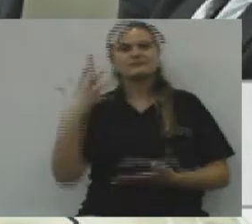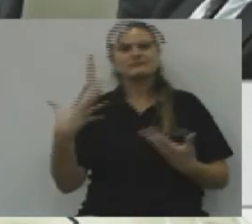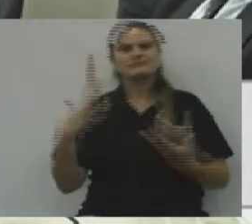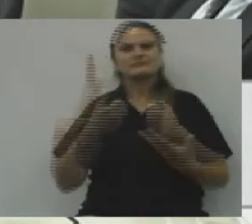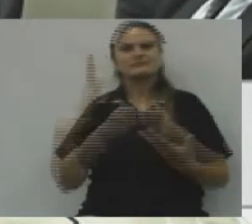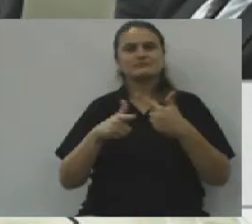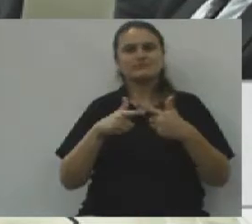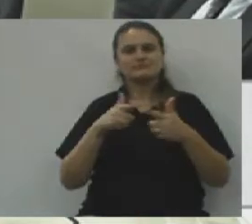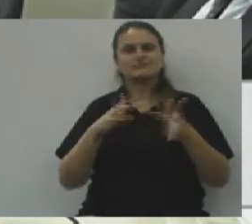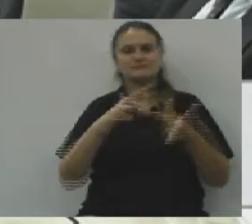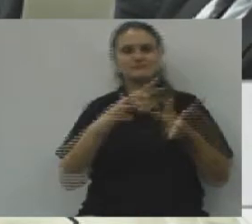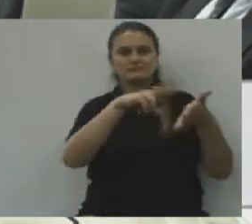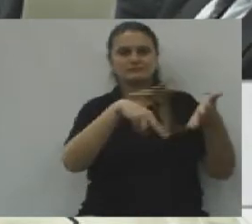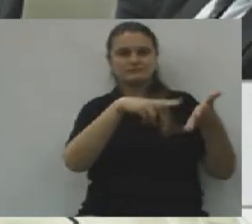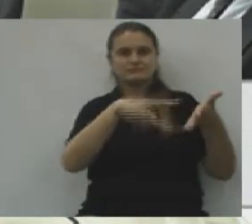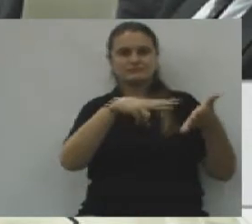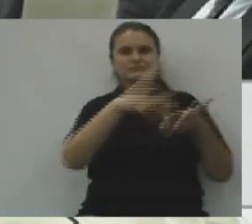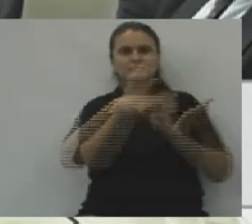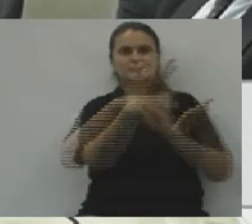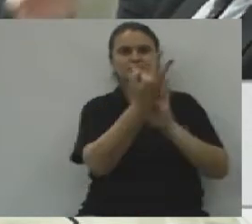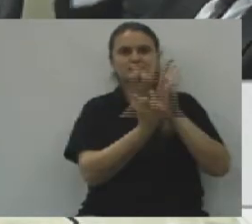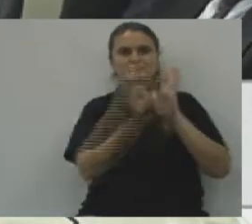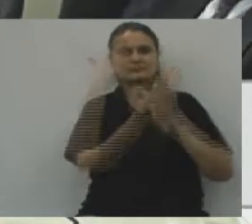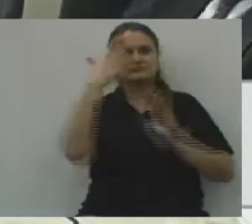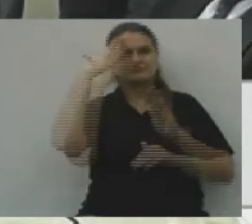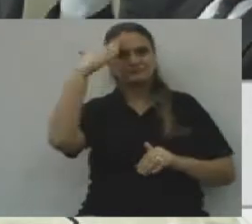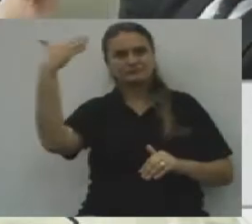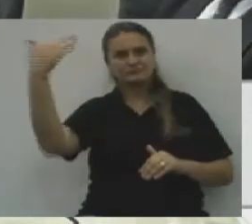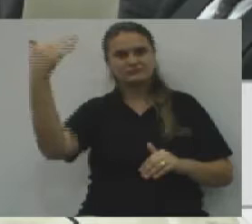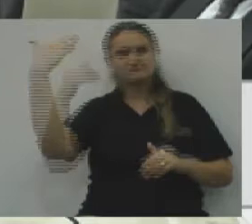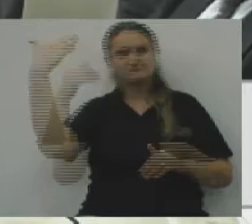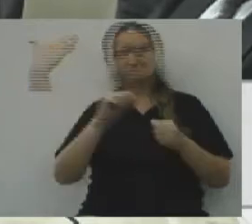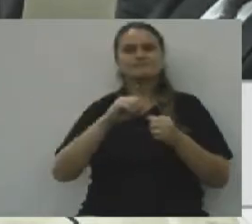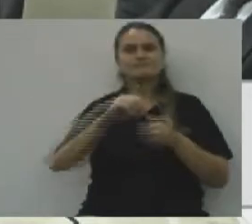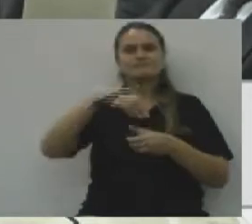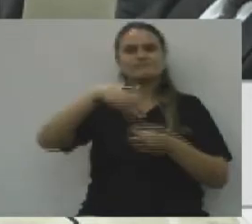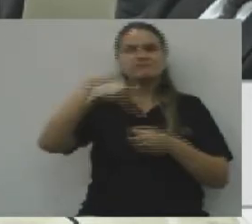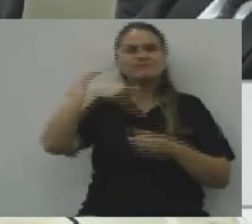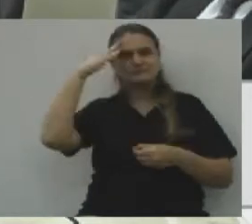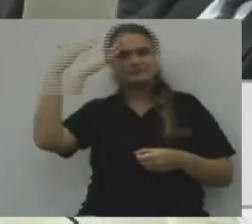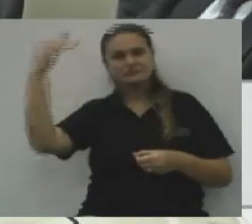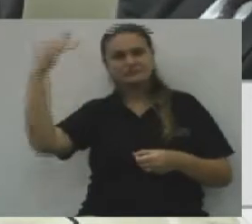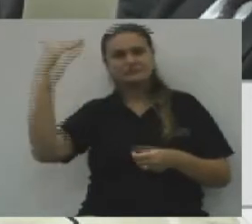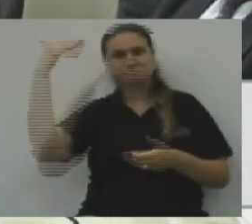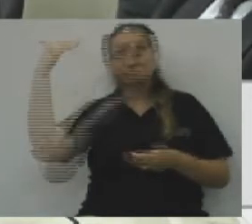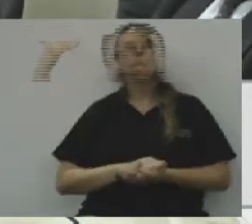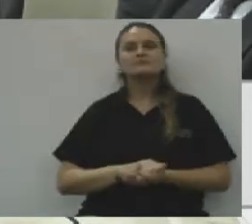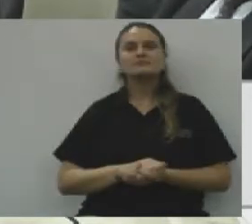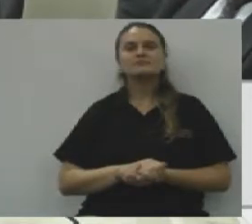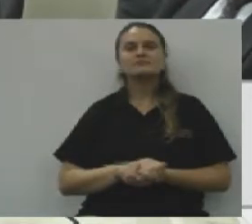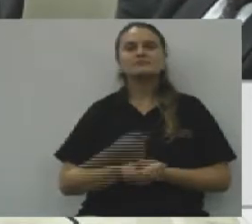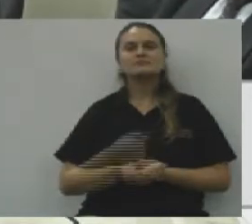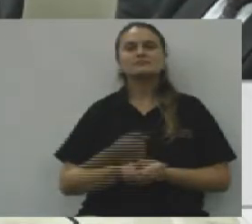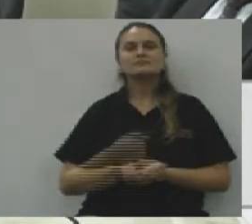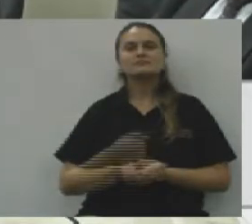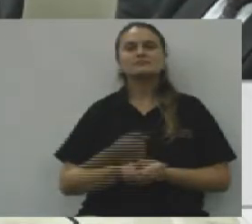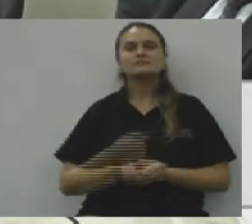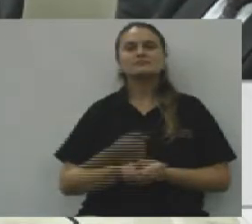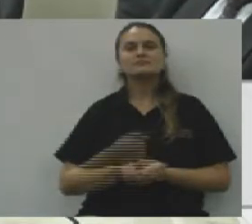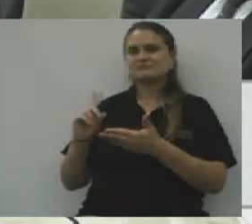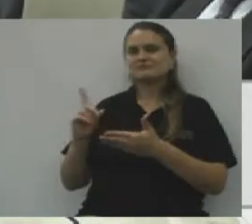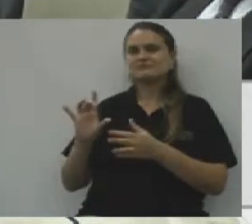lidas nesse voto de aplauso, e as quais eu quero pedir permissão, para não